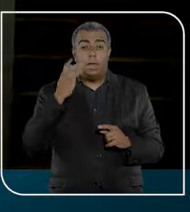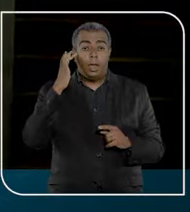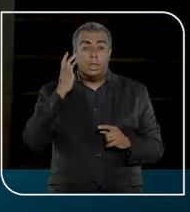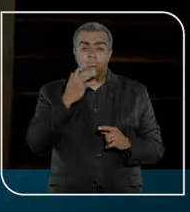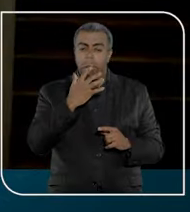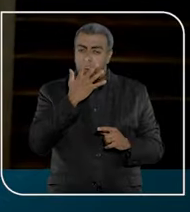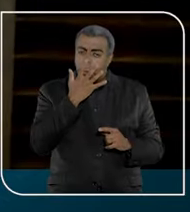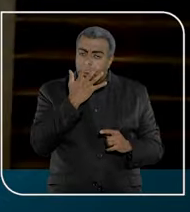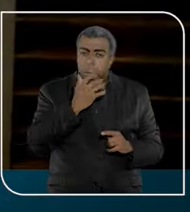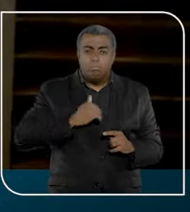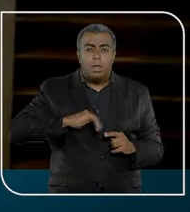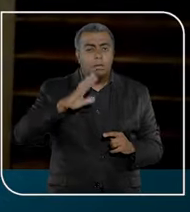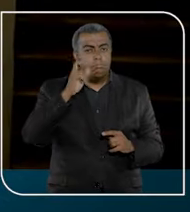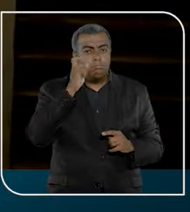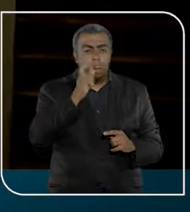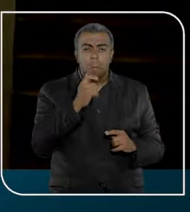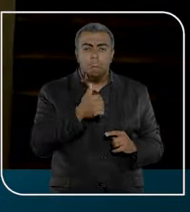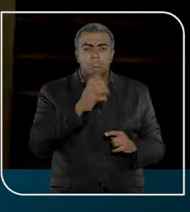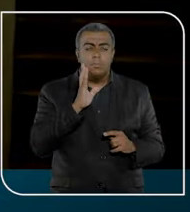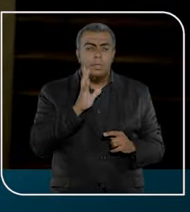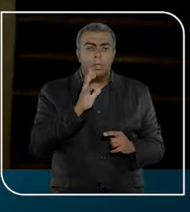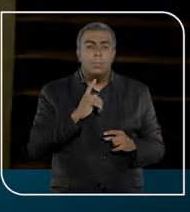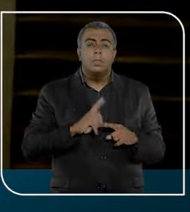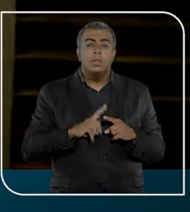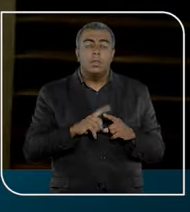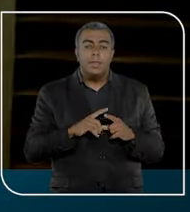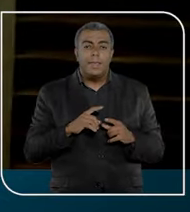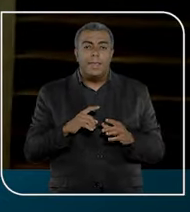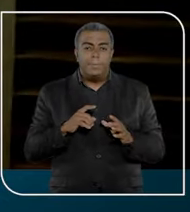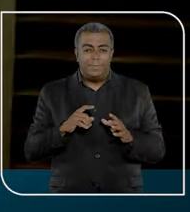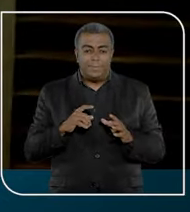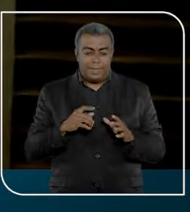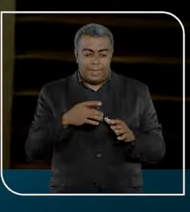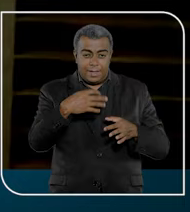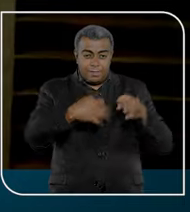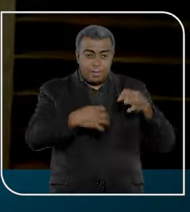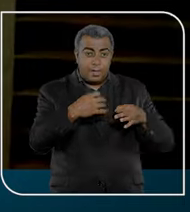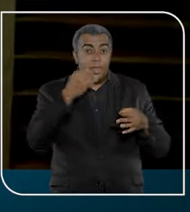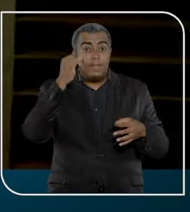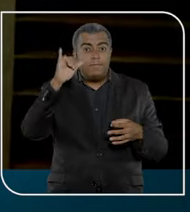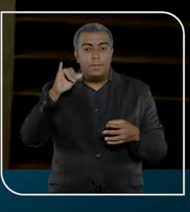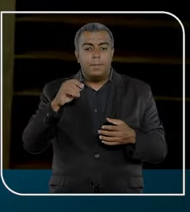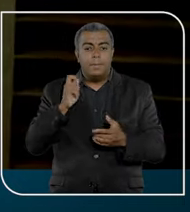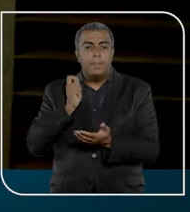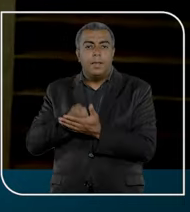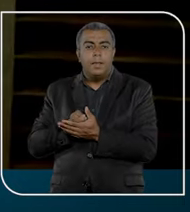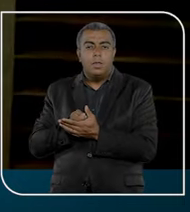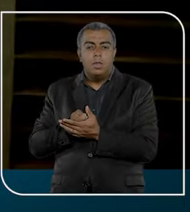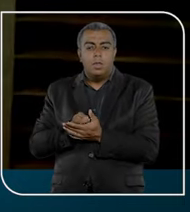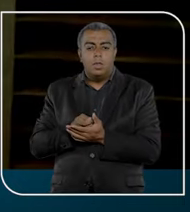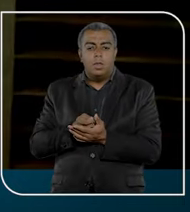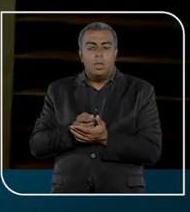Por que eu acho mais interessante? Eu acho mais interessante porque você evita, às vezes, o próprio